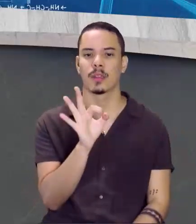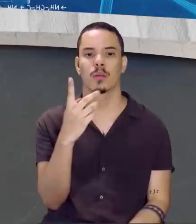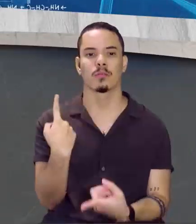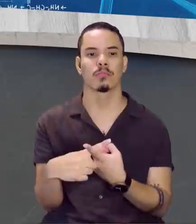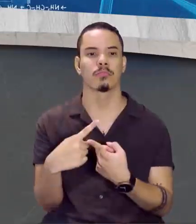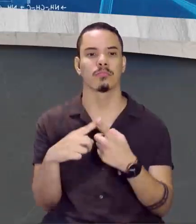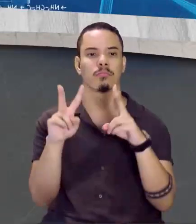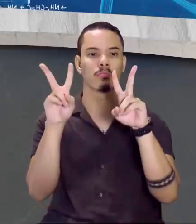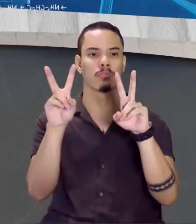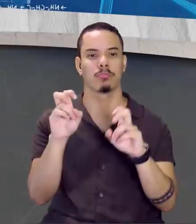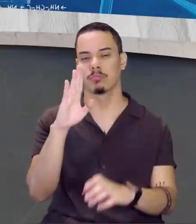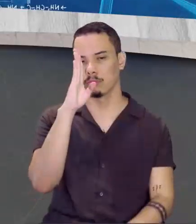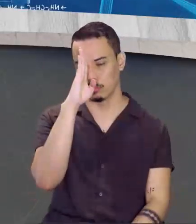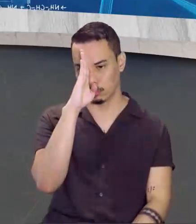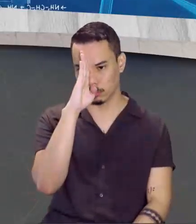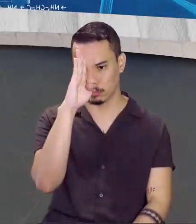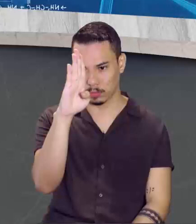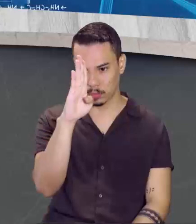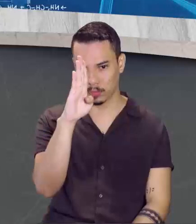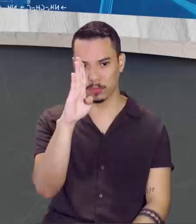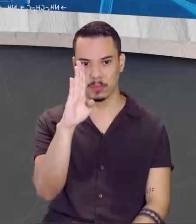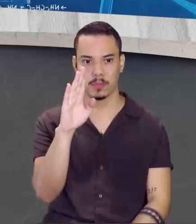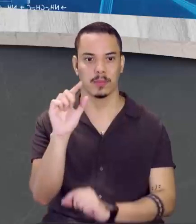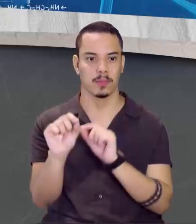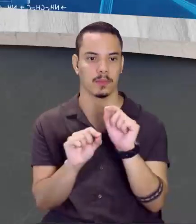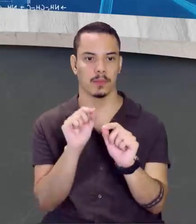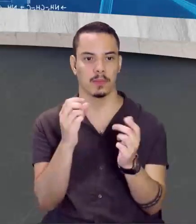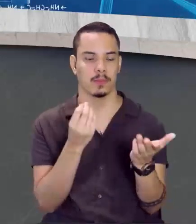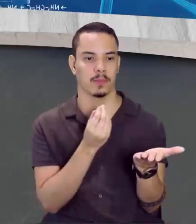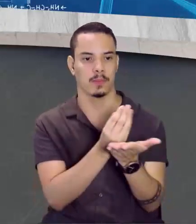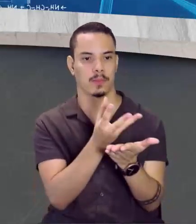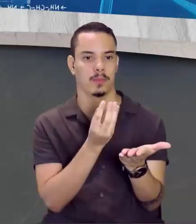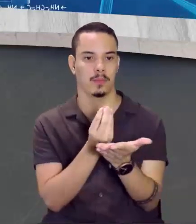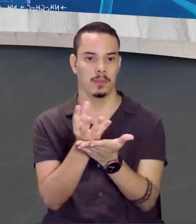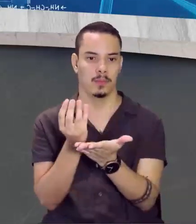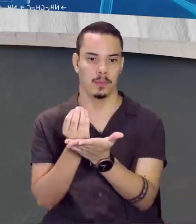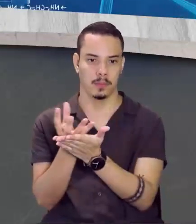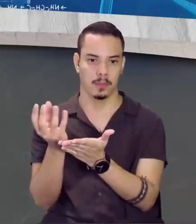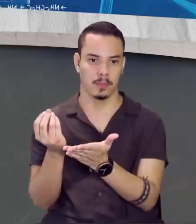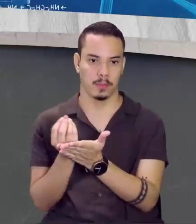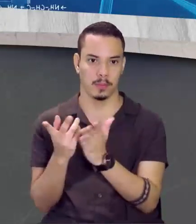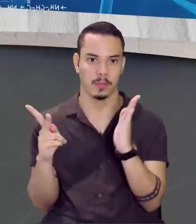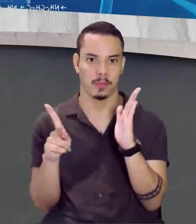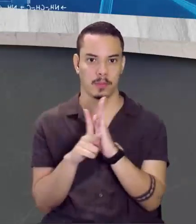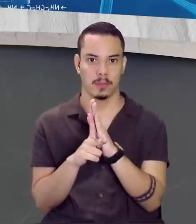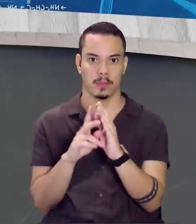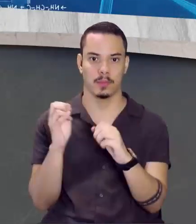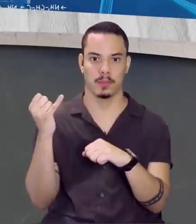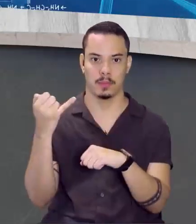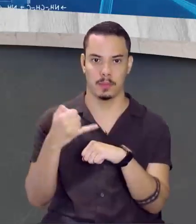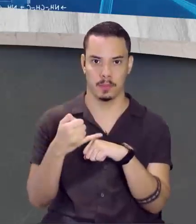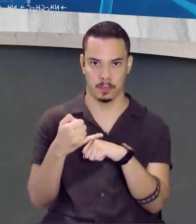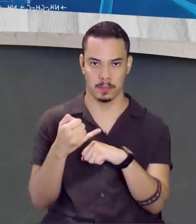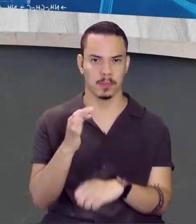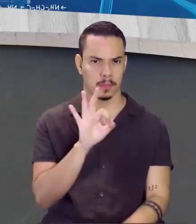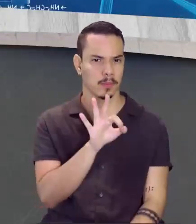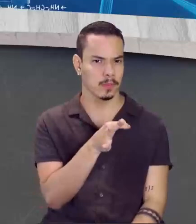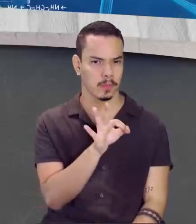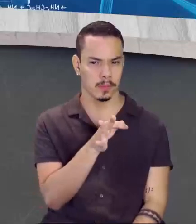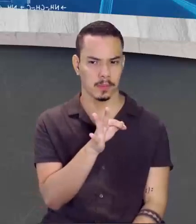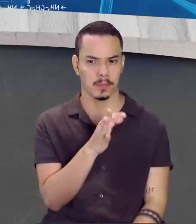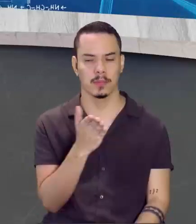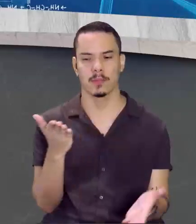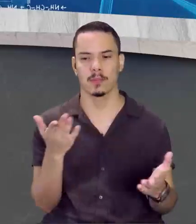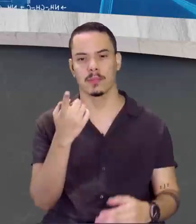tema principal foi a distribuição eletrônica dos íons, tá certo? Vamos lá,